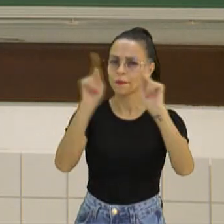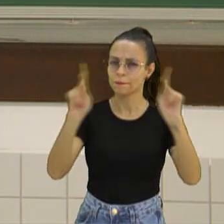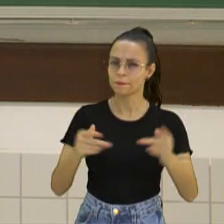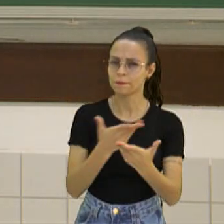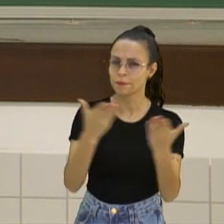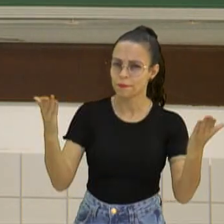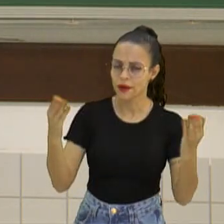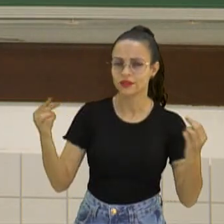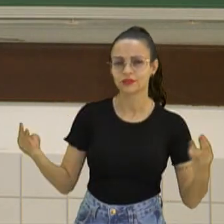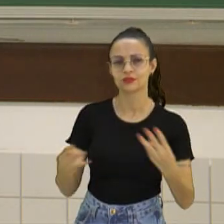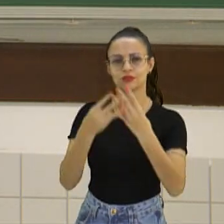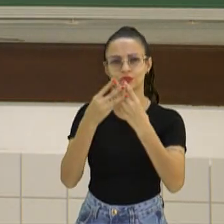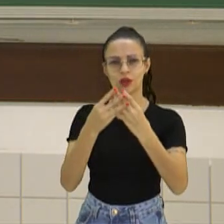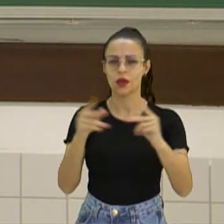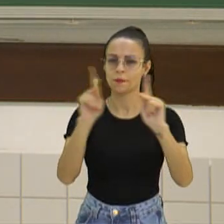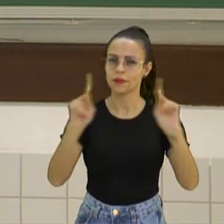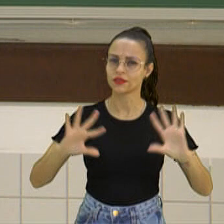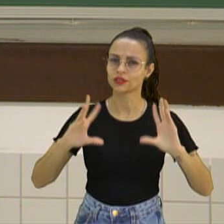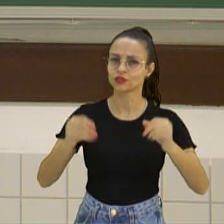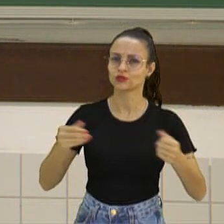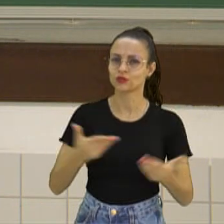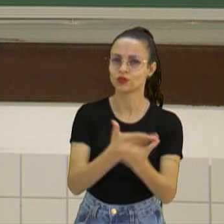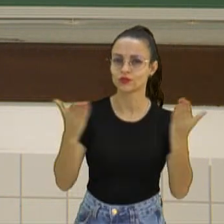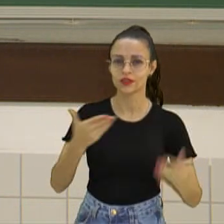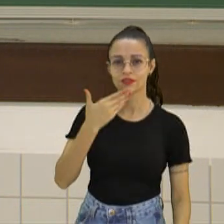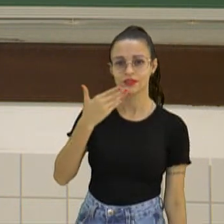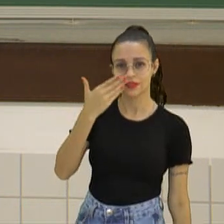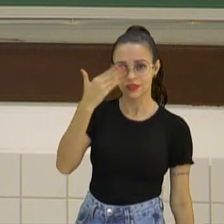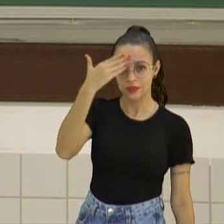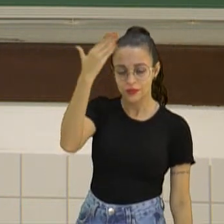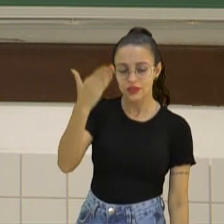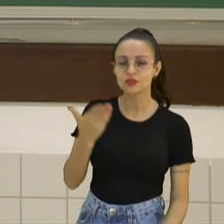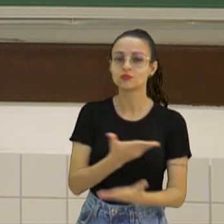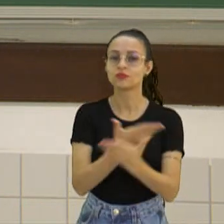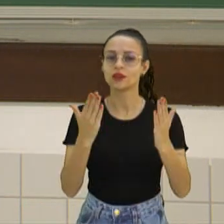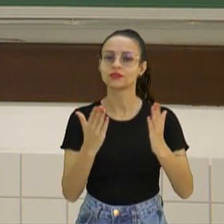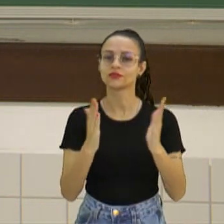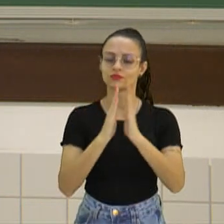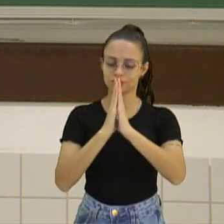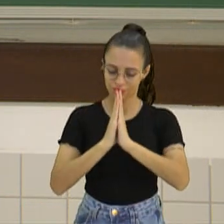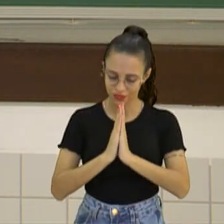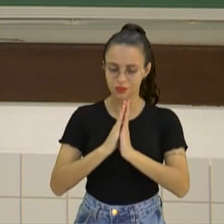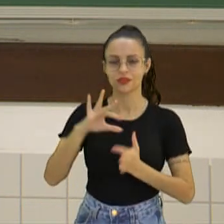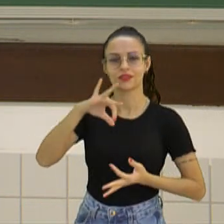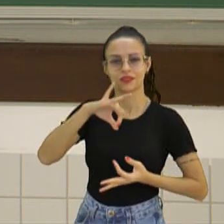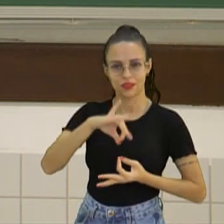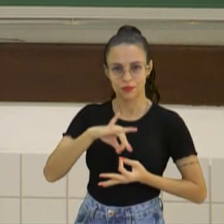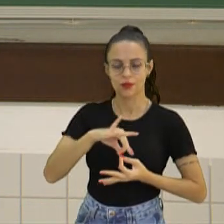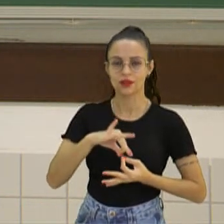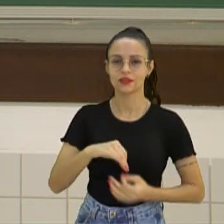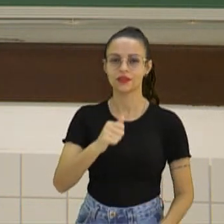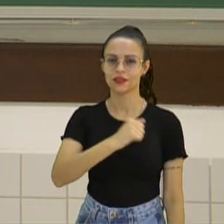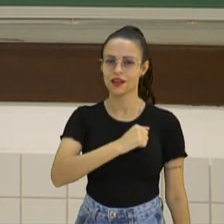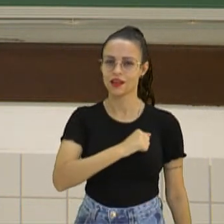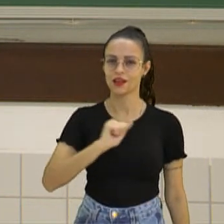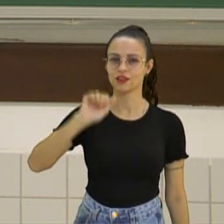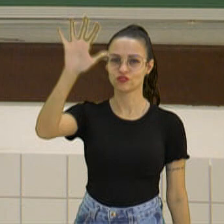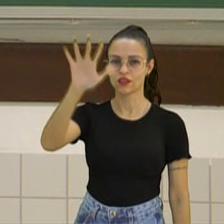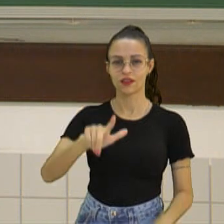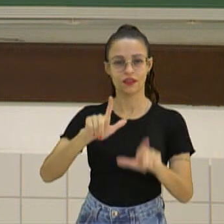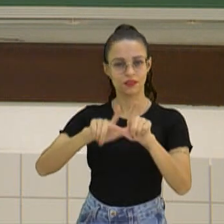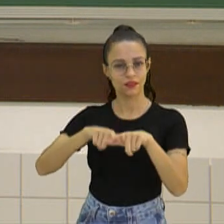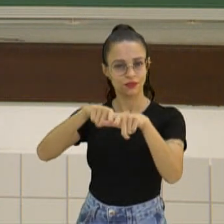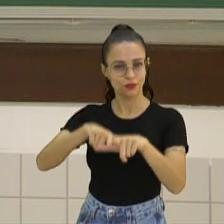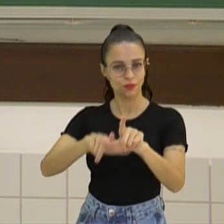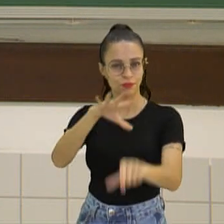Turismo salamaleico para quem é do islamismo Namastê ou na máscara para os orientais budistas axé pra quem é de